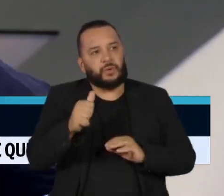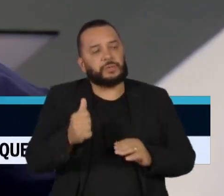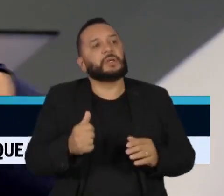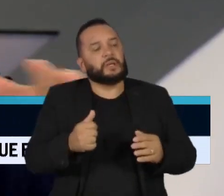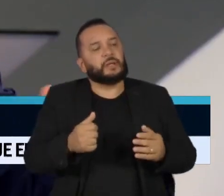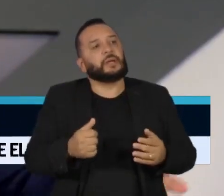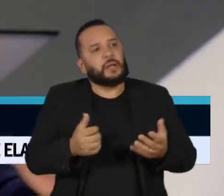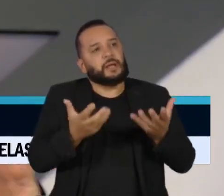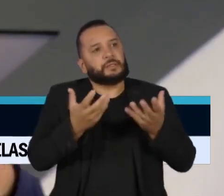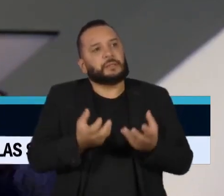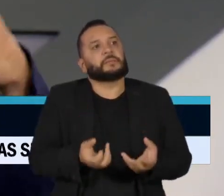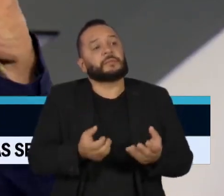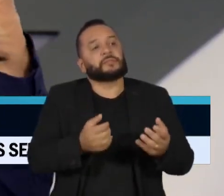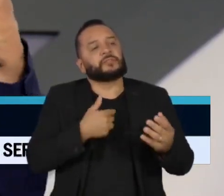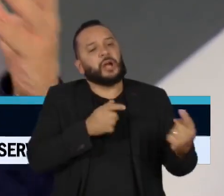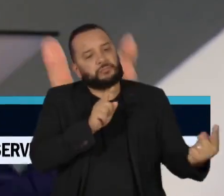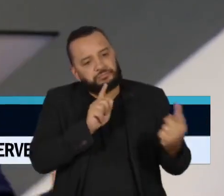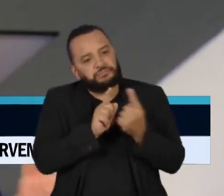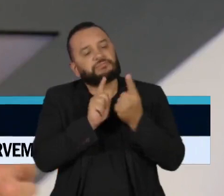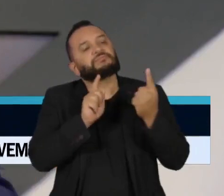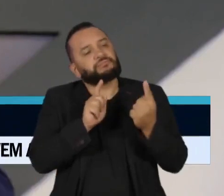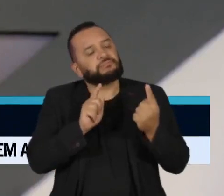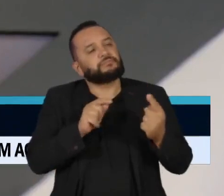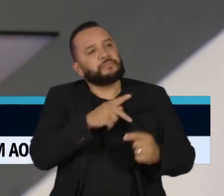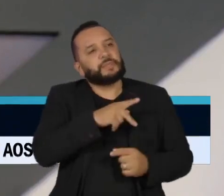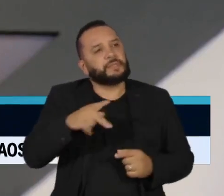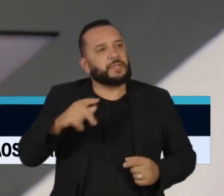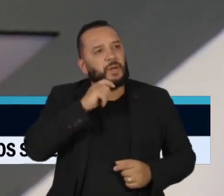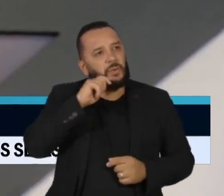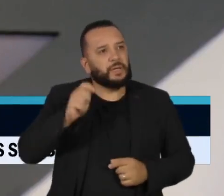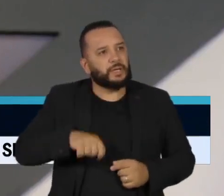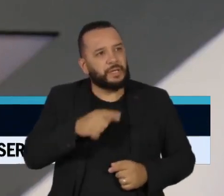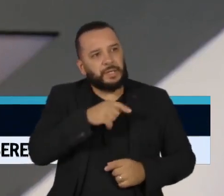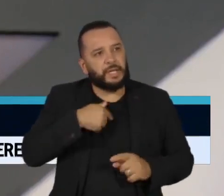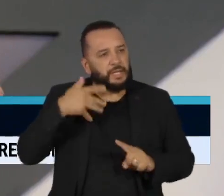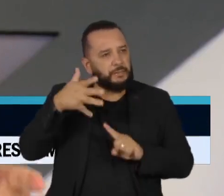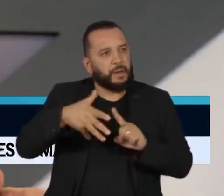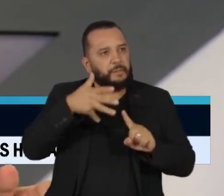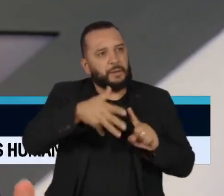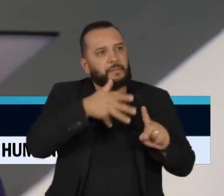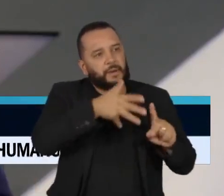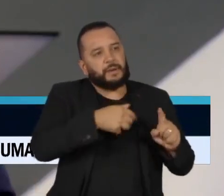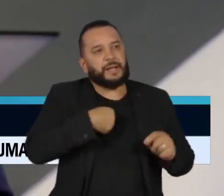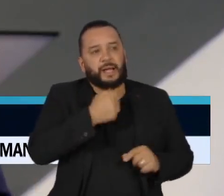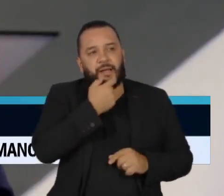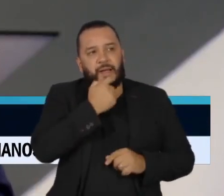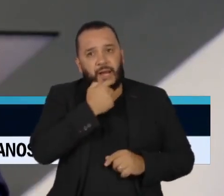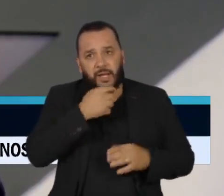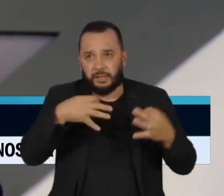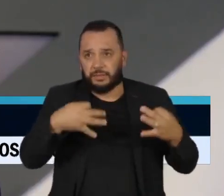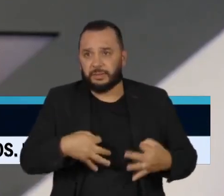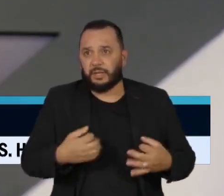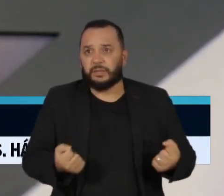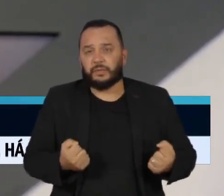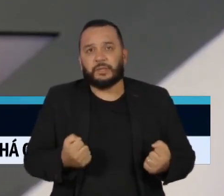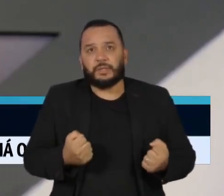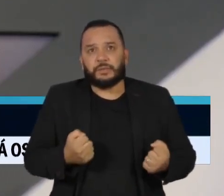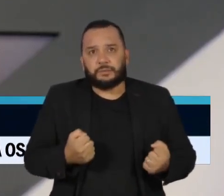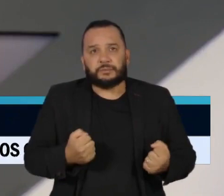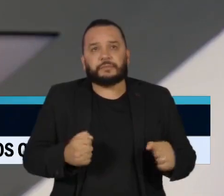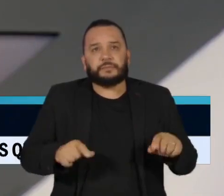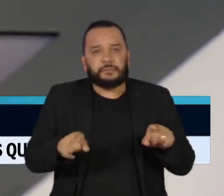Ucrânia todo mundo lá ouvindo um discurso muito bem estruturado em inglês com direito Inclusive